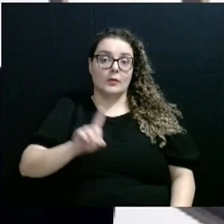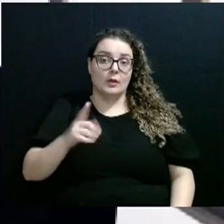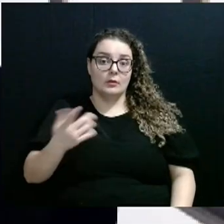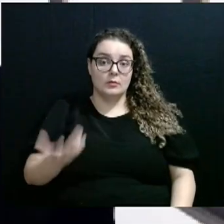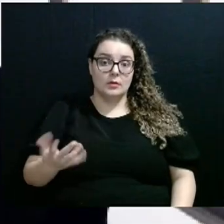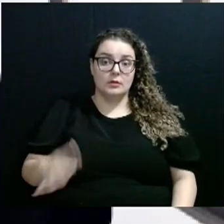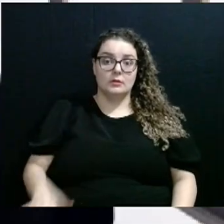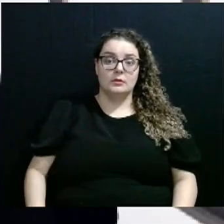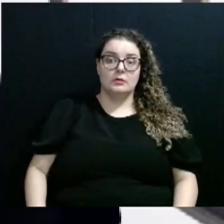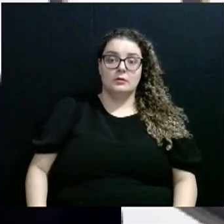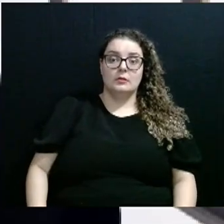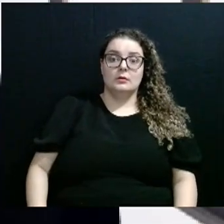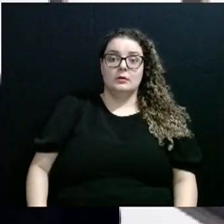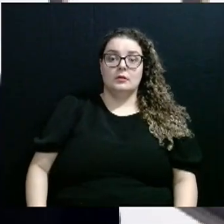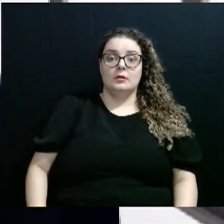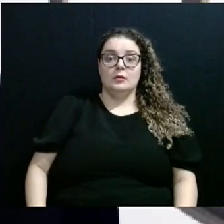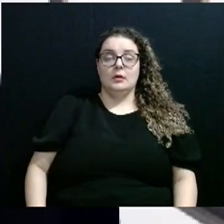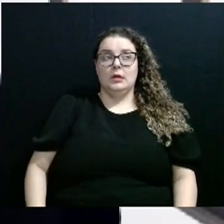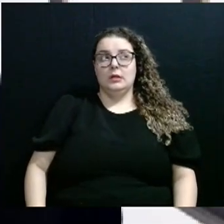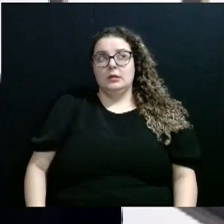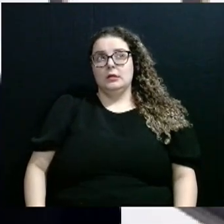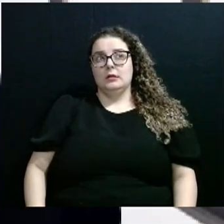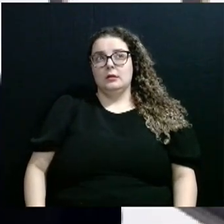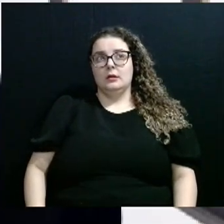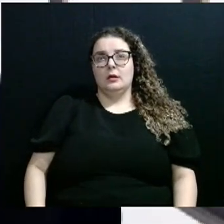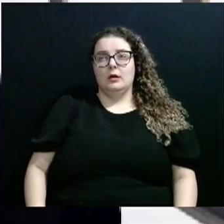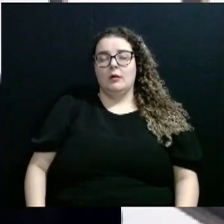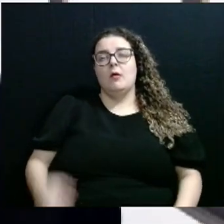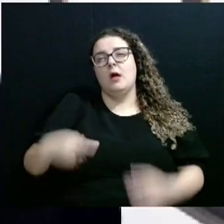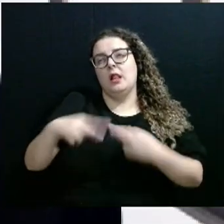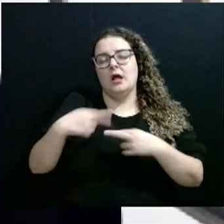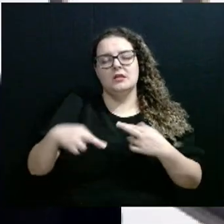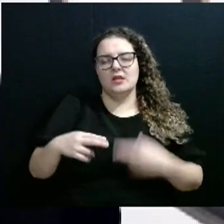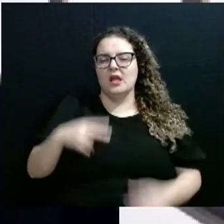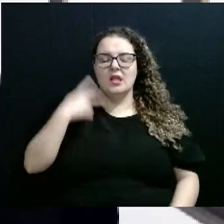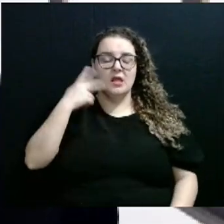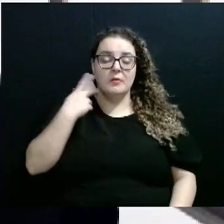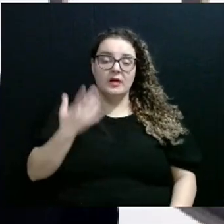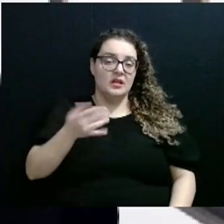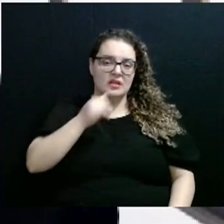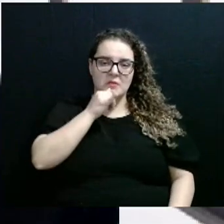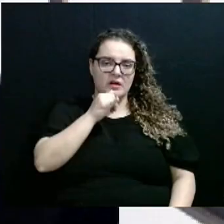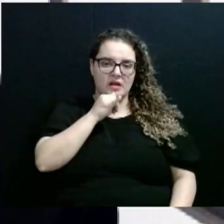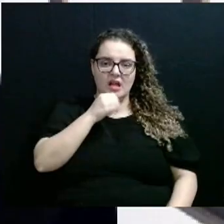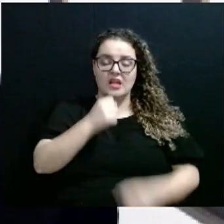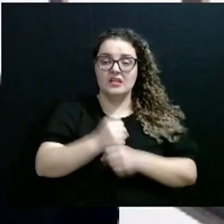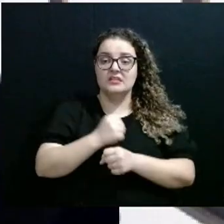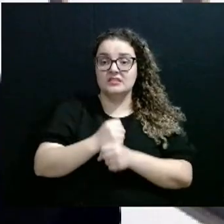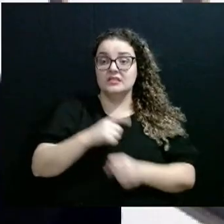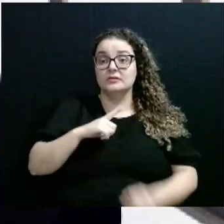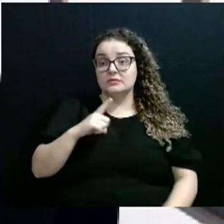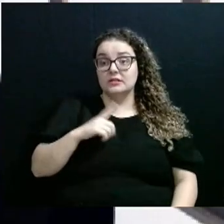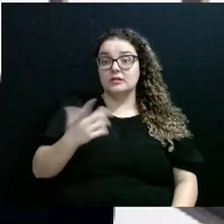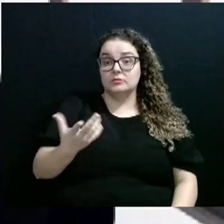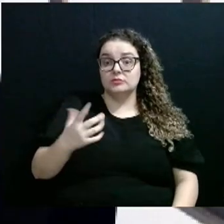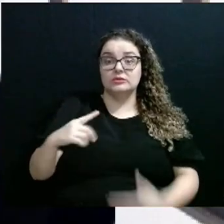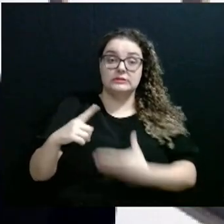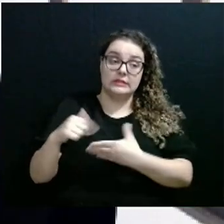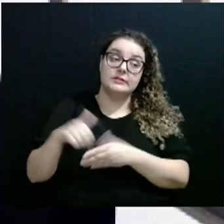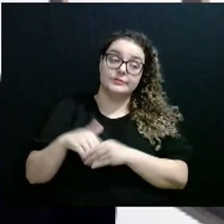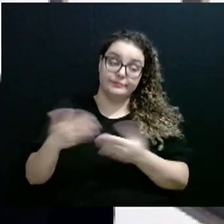né, como uma questão política, porque este ano, especificamente, a gente tem eleições, e